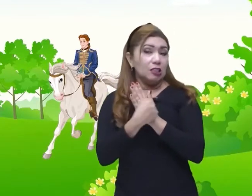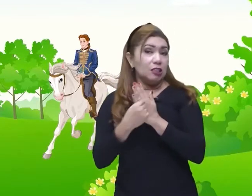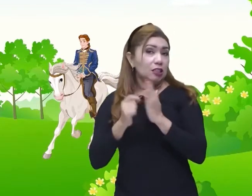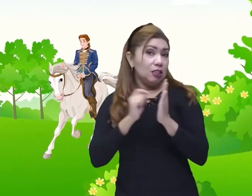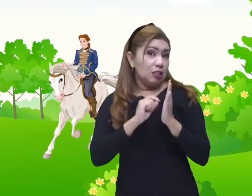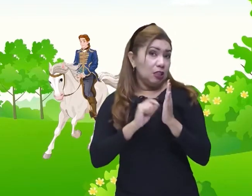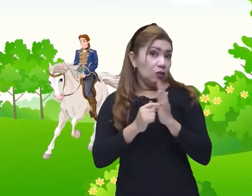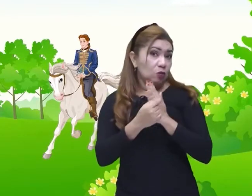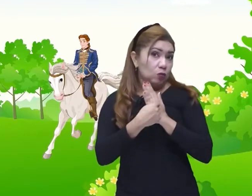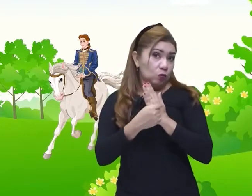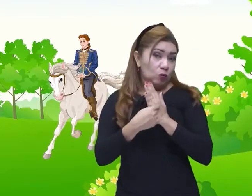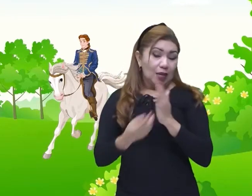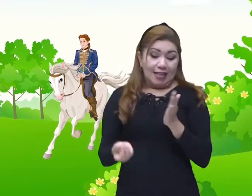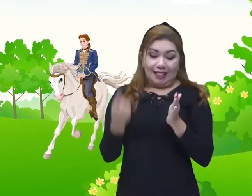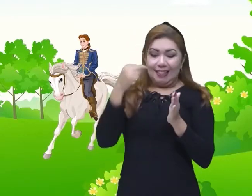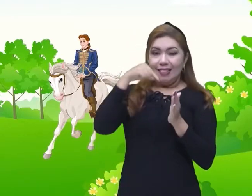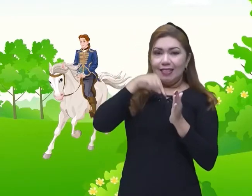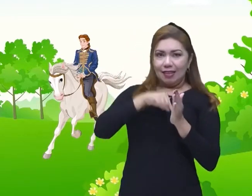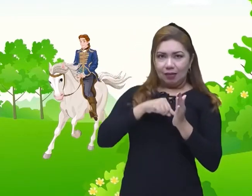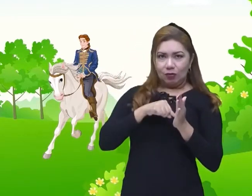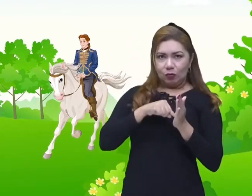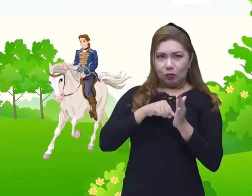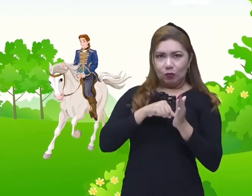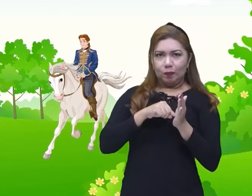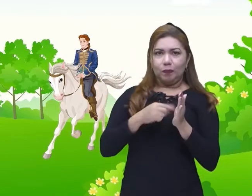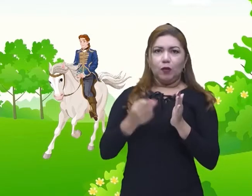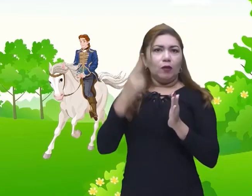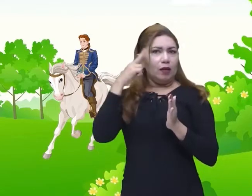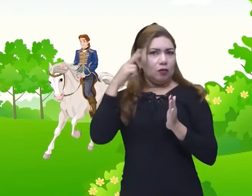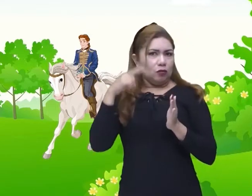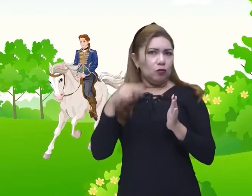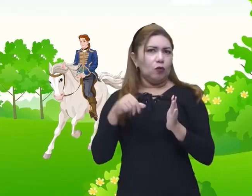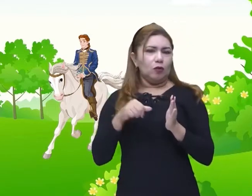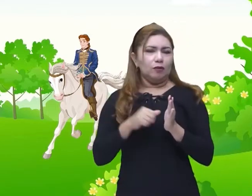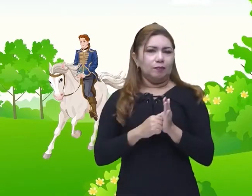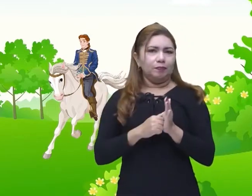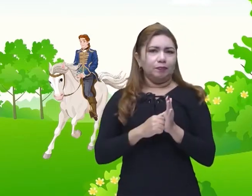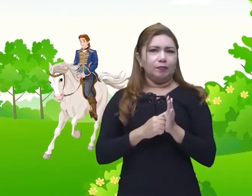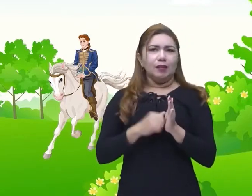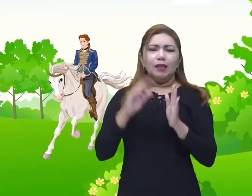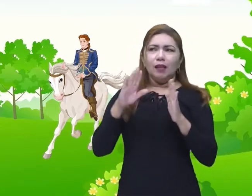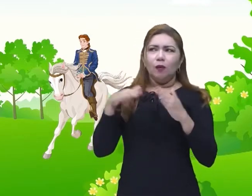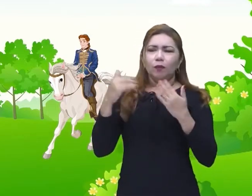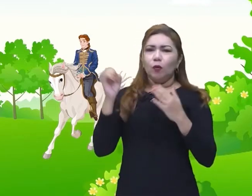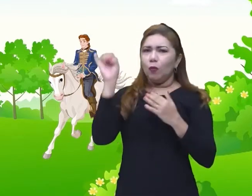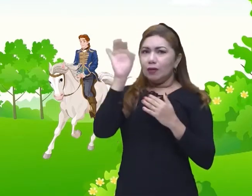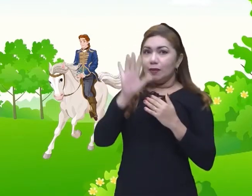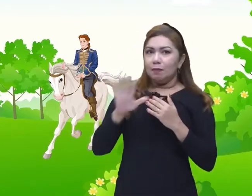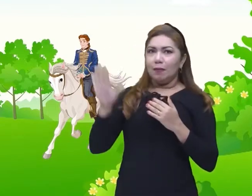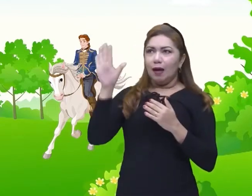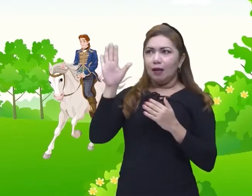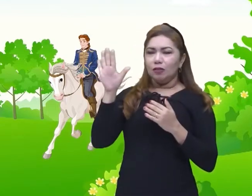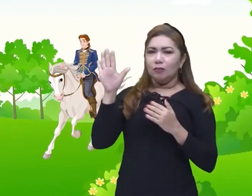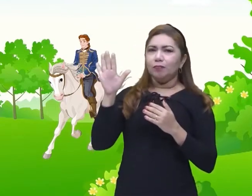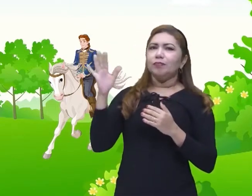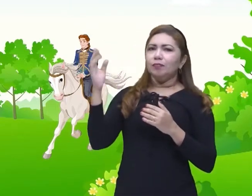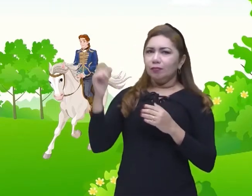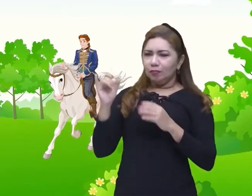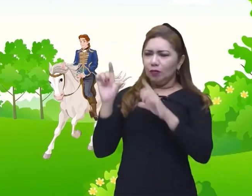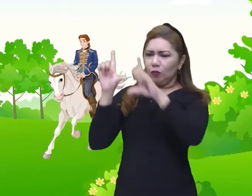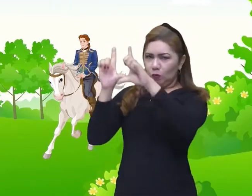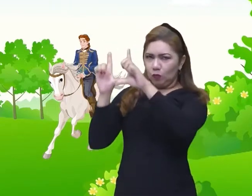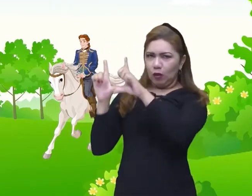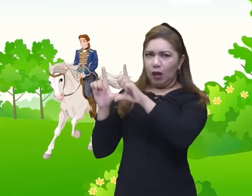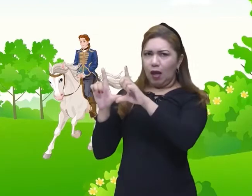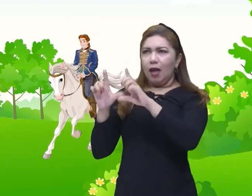do livro, dentro da revista, dentro da história. Através das imagens, que também é um texto, você